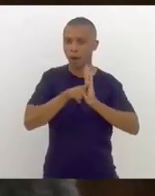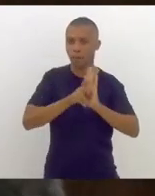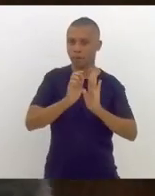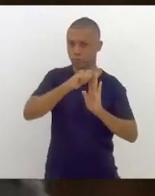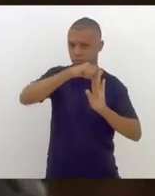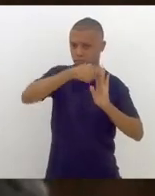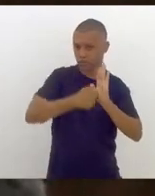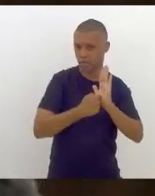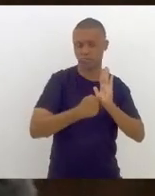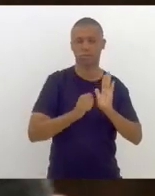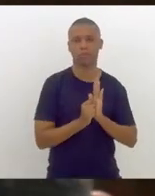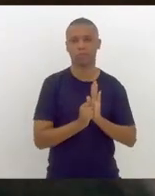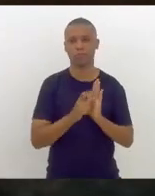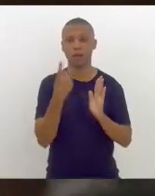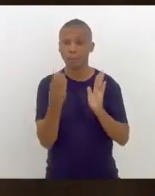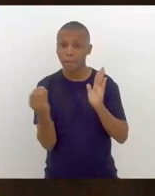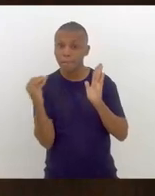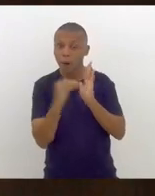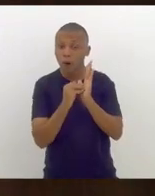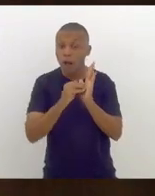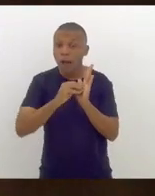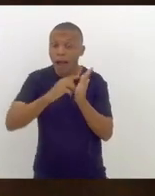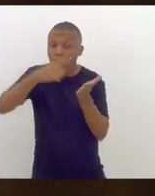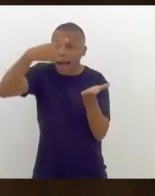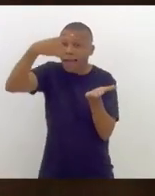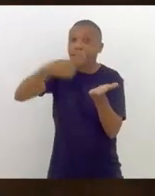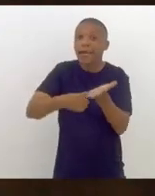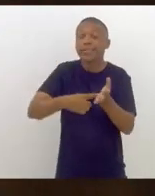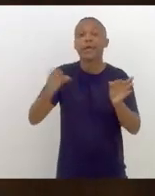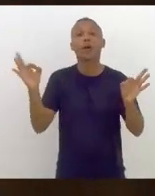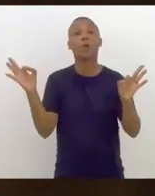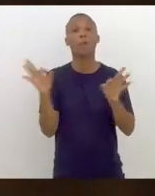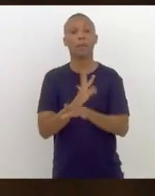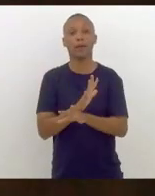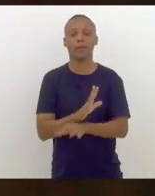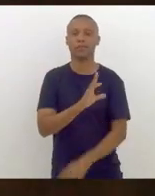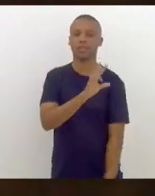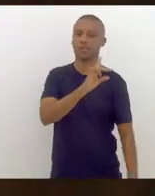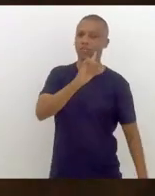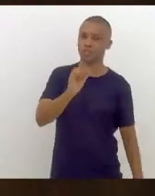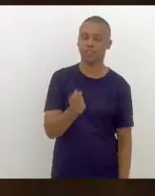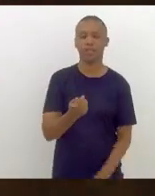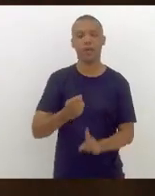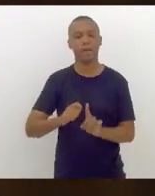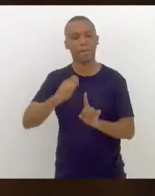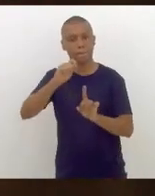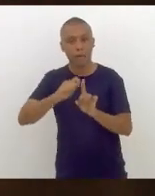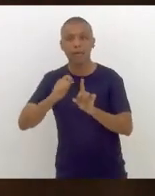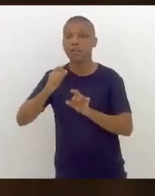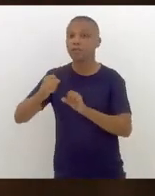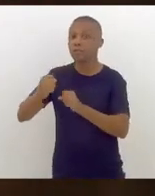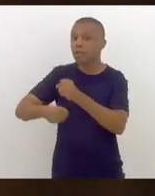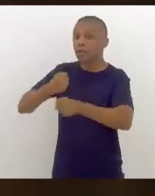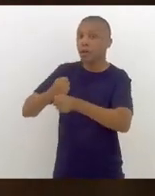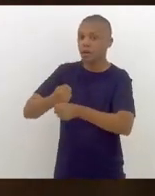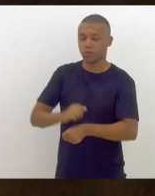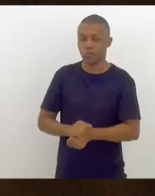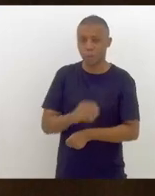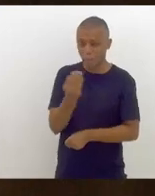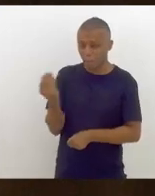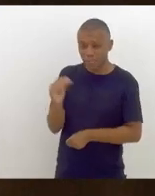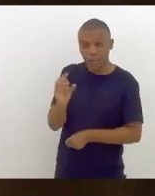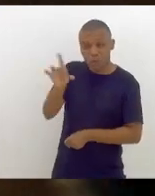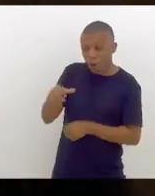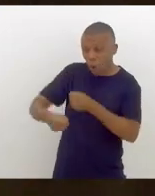colocar a data completa e não só o ano mas superar dessa questão o parecer